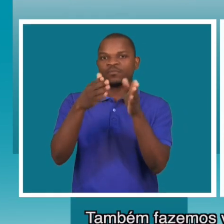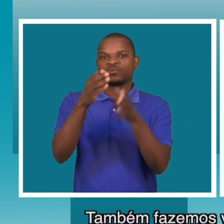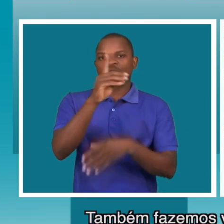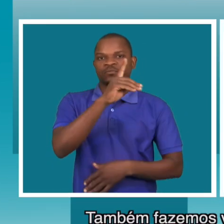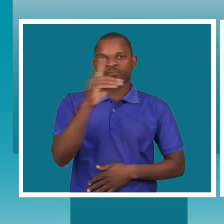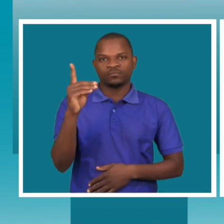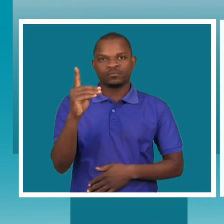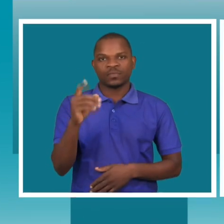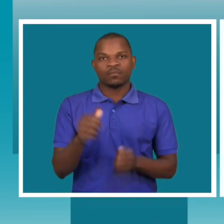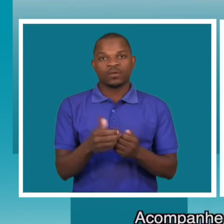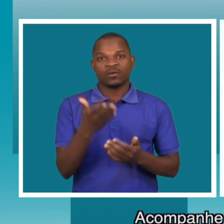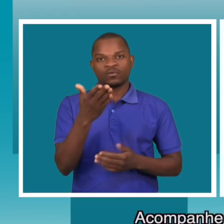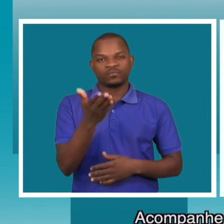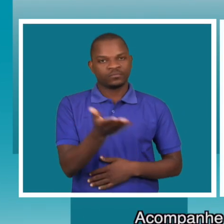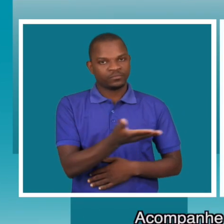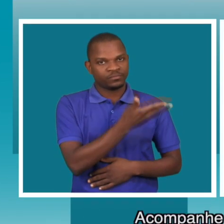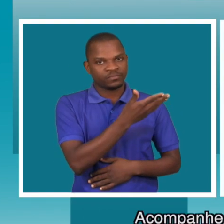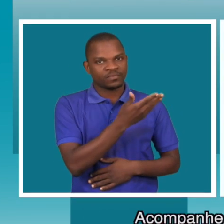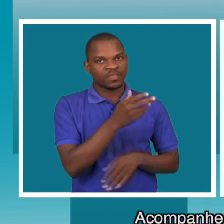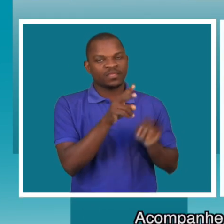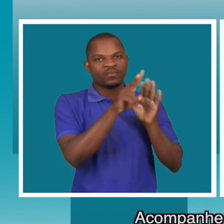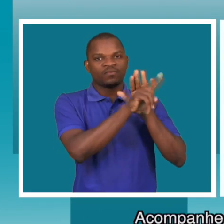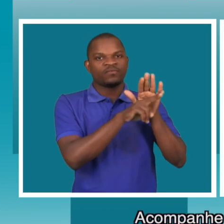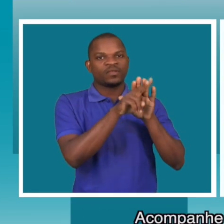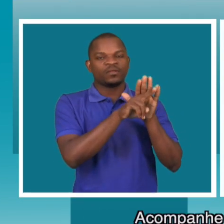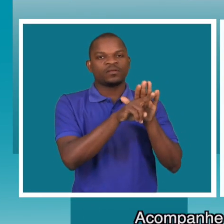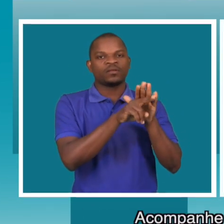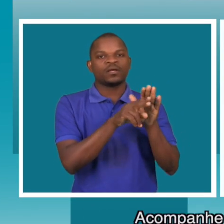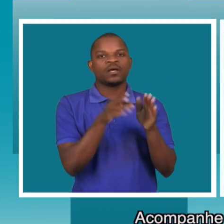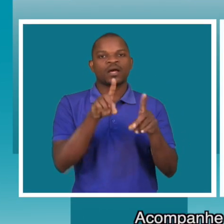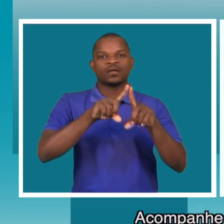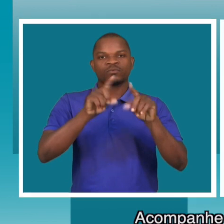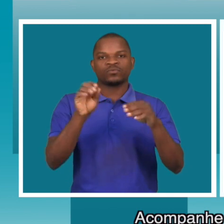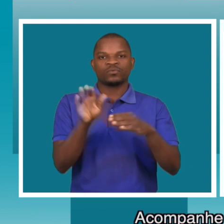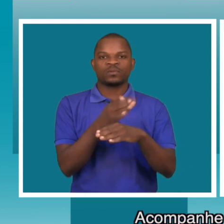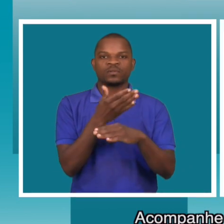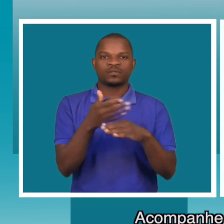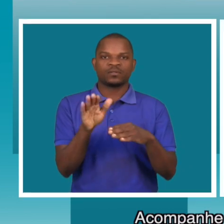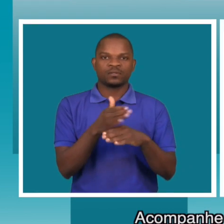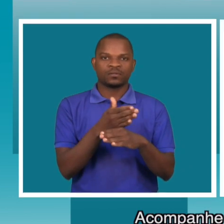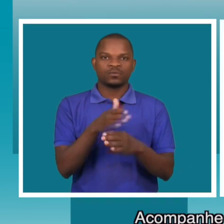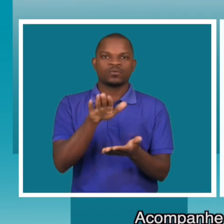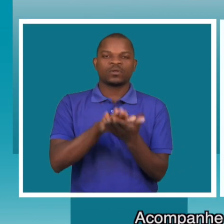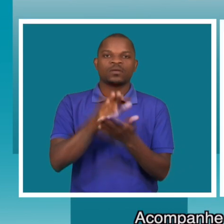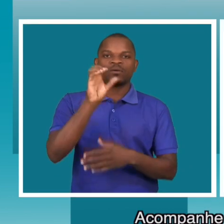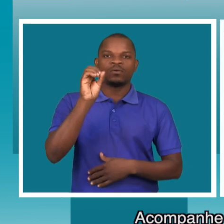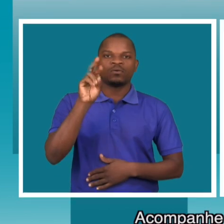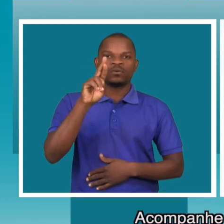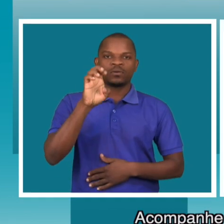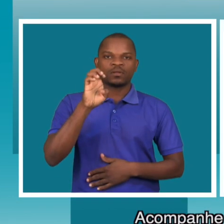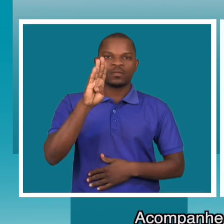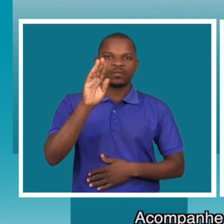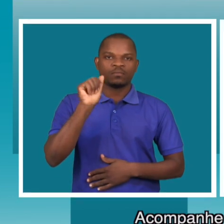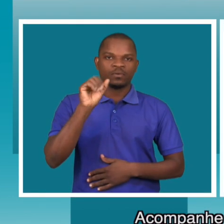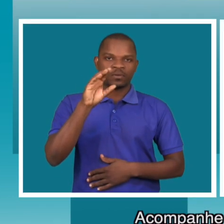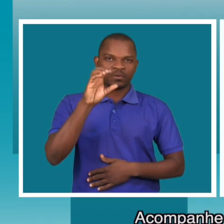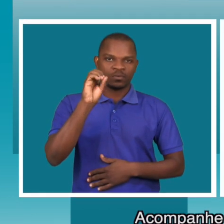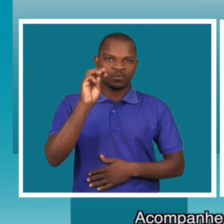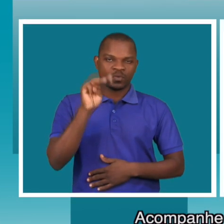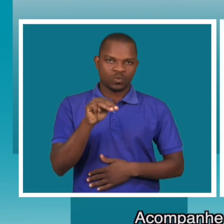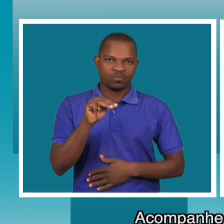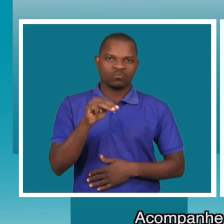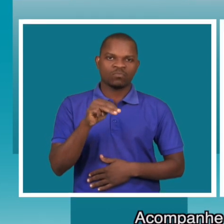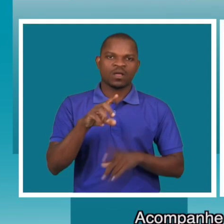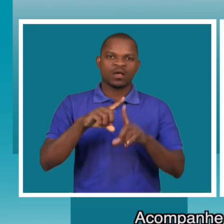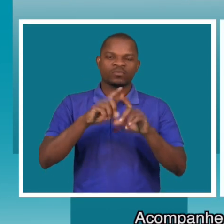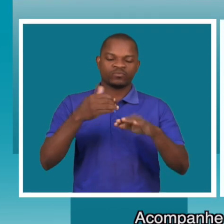clientes. para si já agora acompanham as imagens daquilo que é a reabilitação aqui no Babacom, imagens